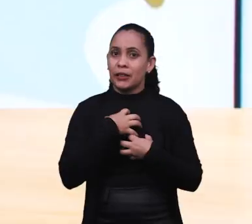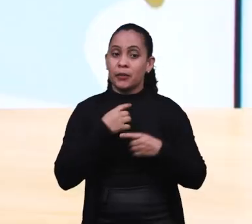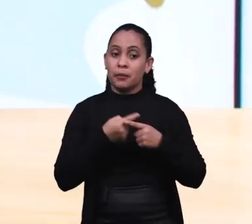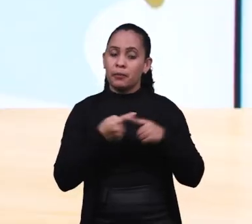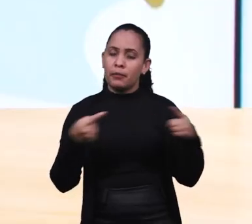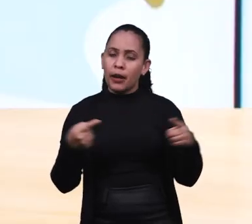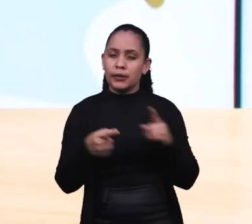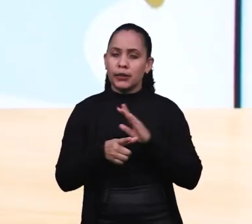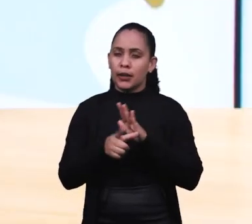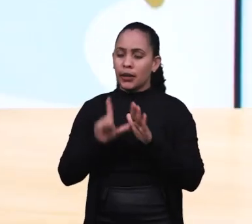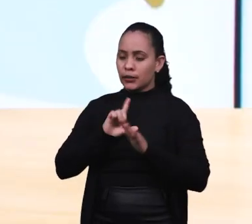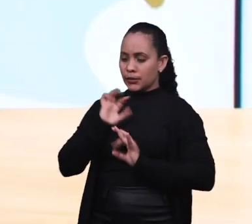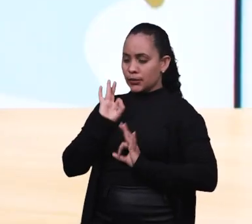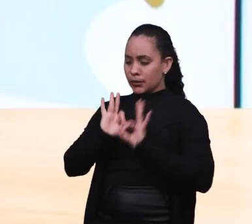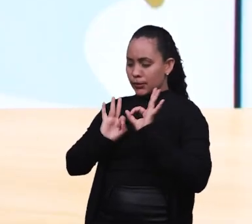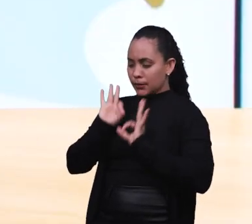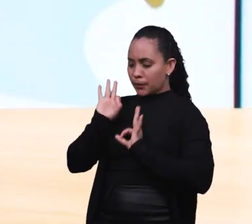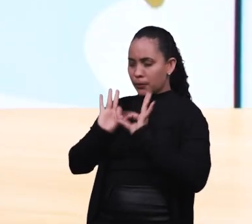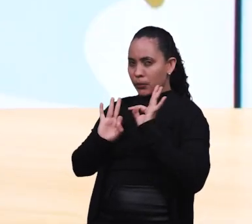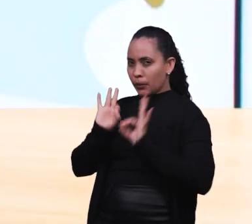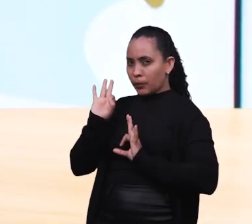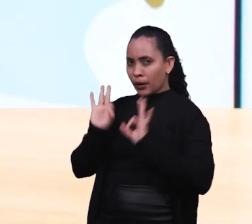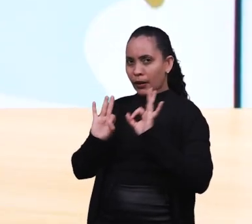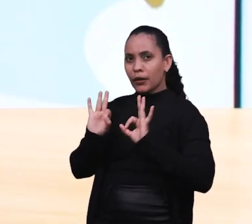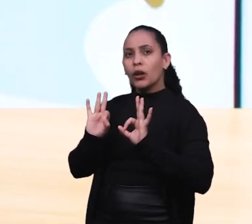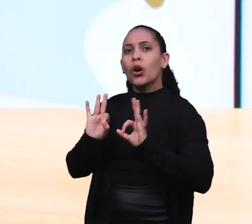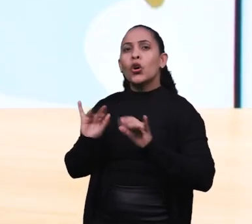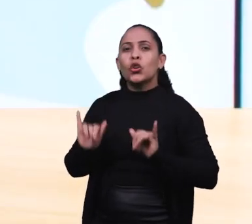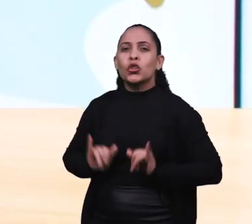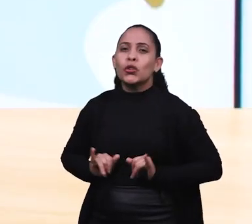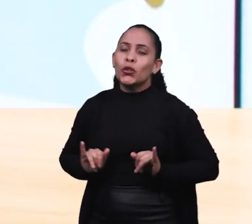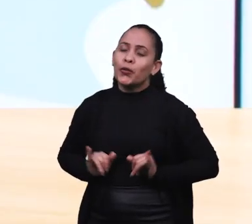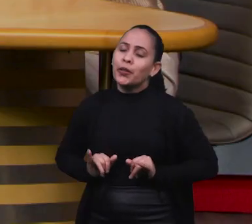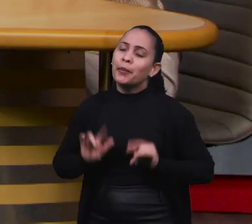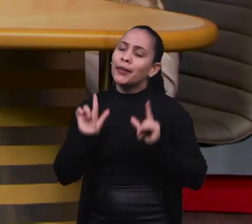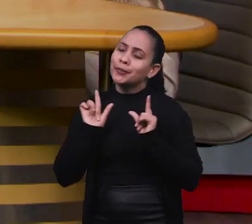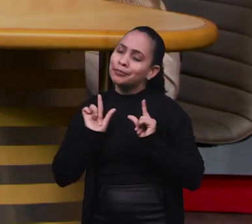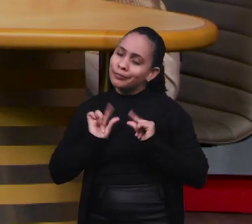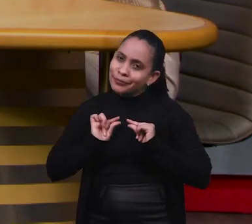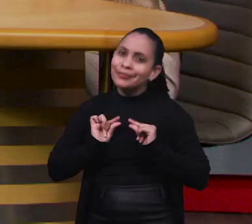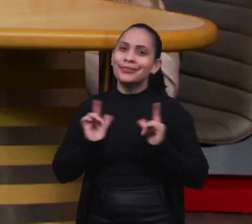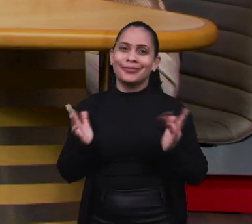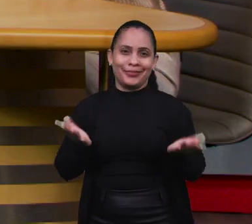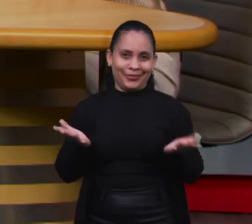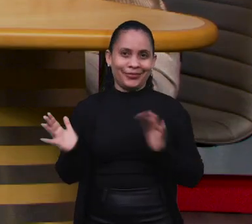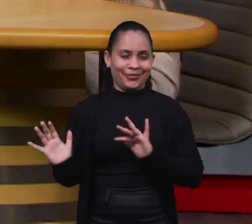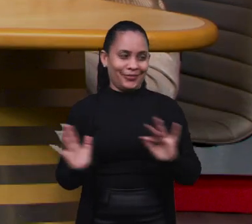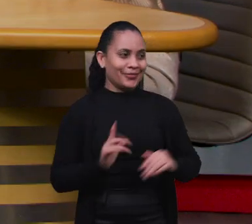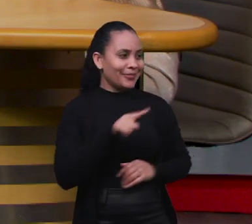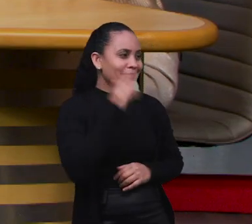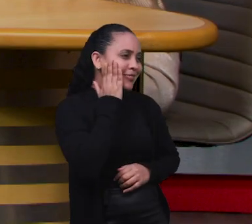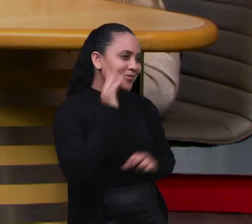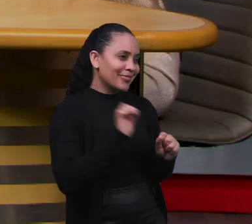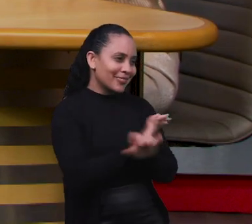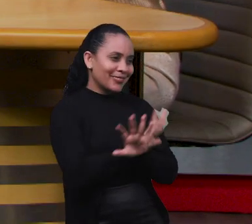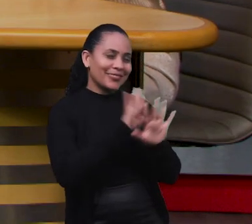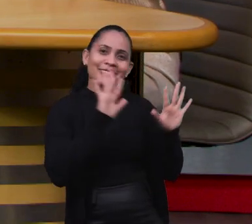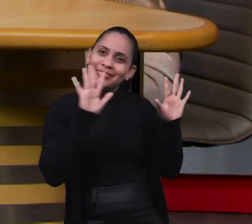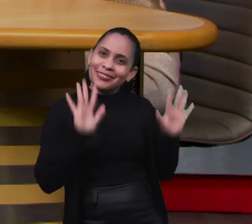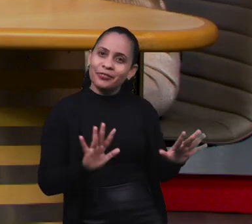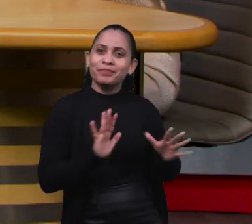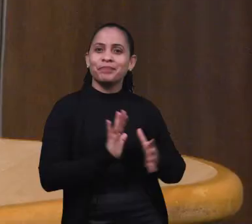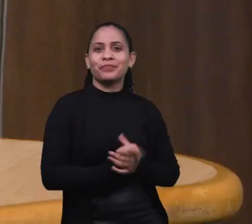gente antecipa e se organiza bem, a gente sofre menos. Que bom, muito bom esse teu esclarecimento, né?